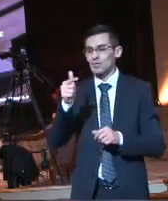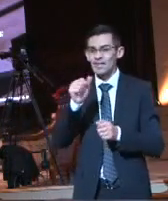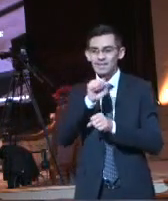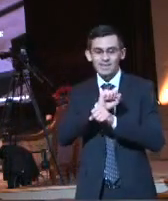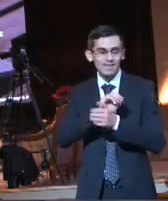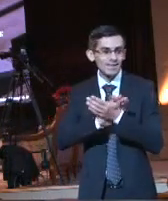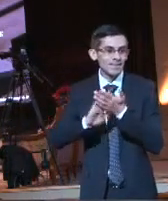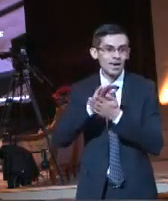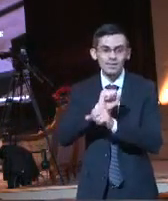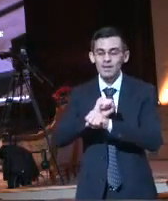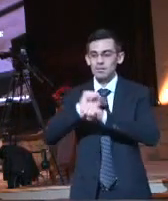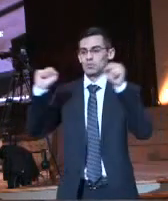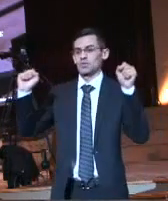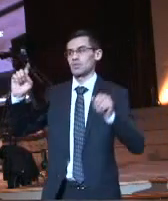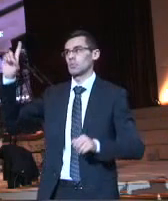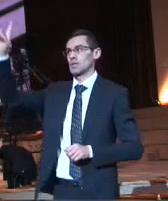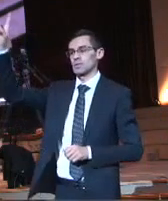Deus.